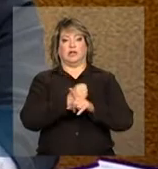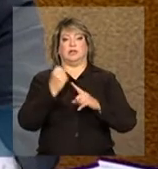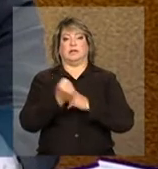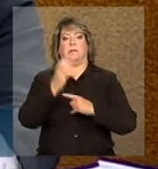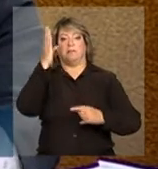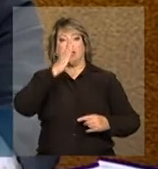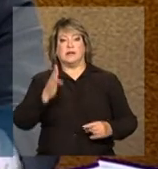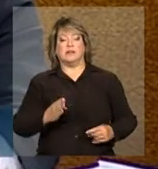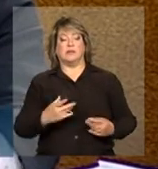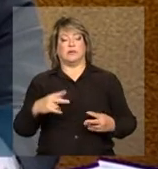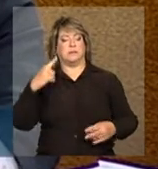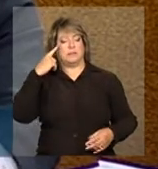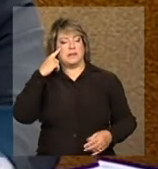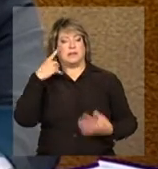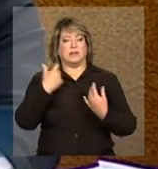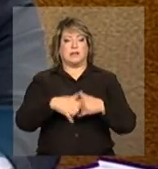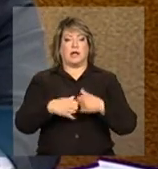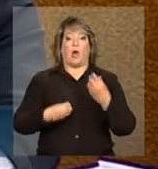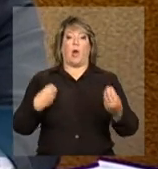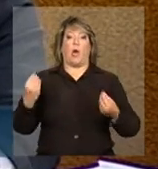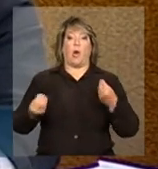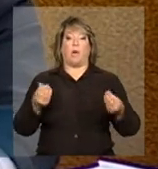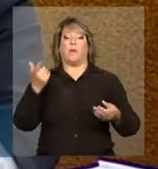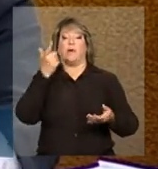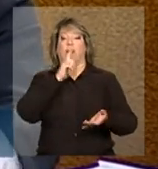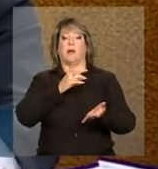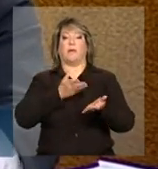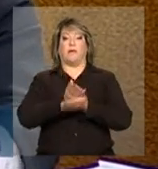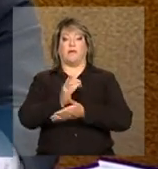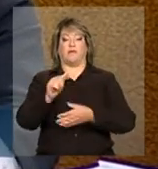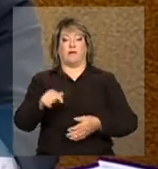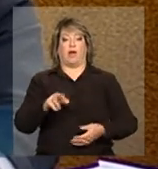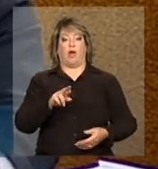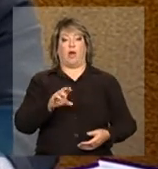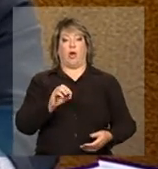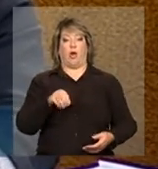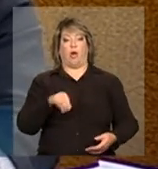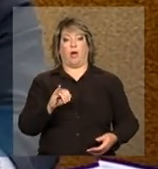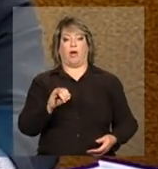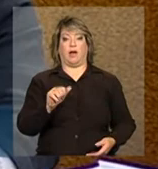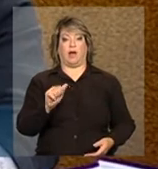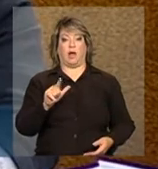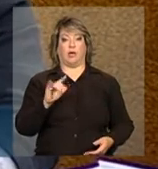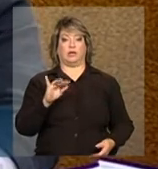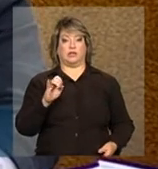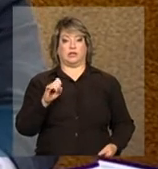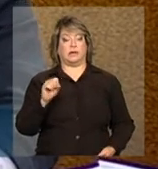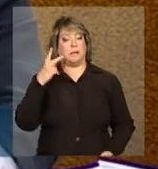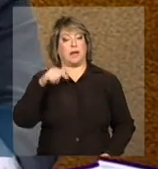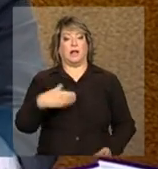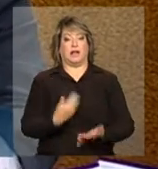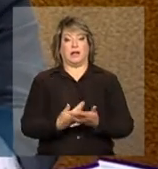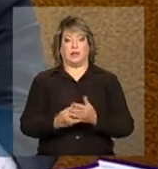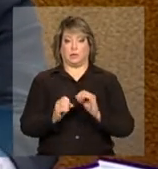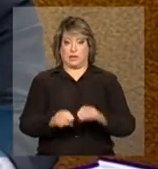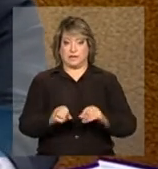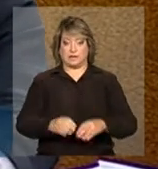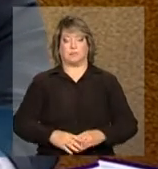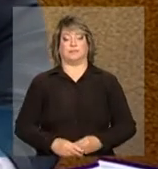brasileira, a refletir sobre a importância da aprovação desses royalties para a educação. E, por